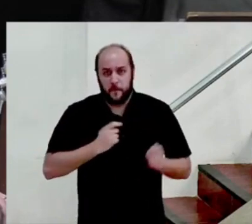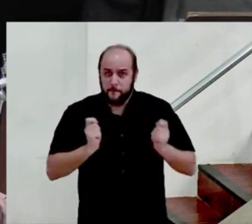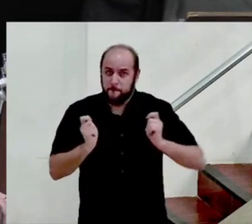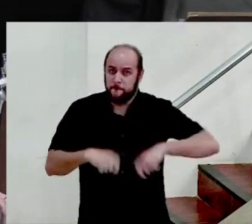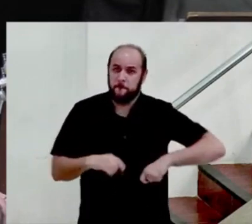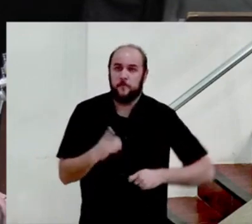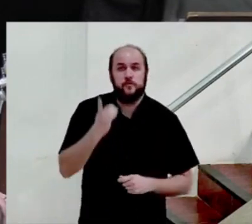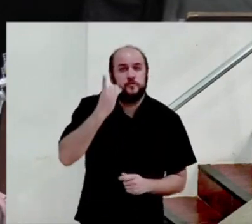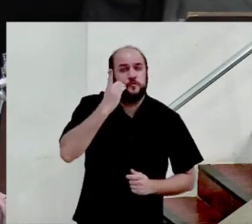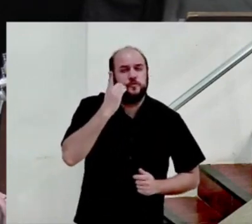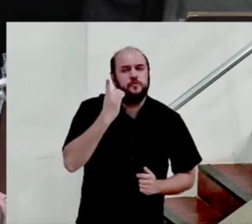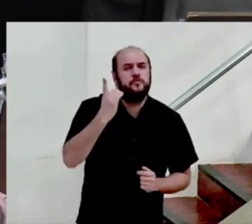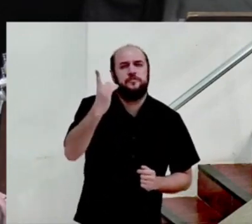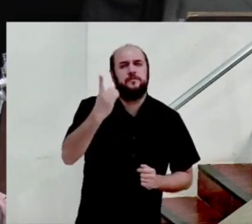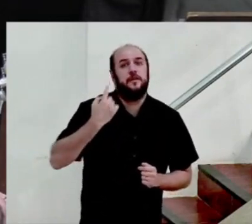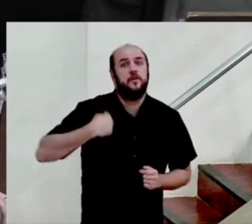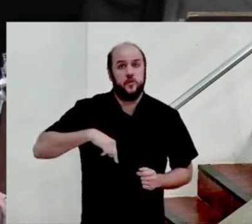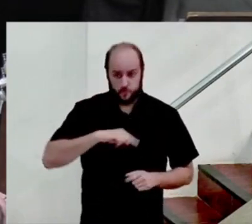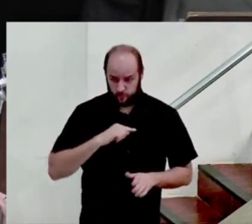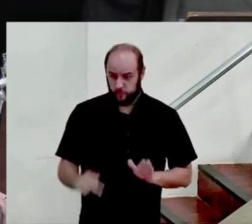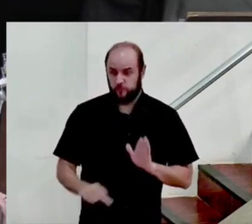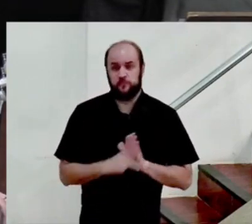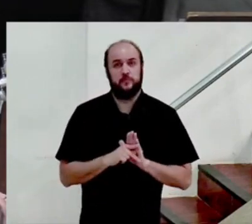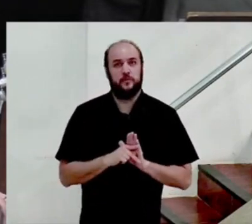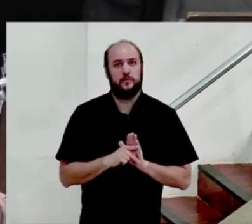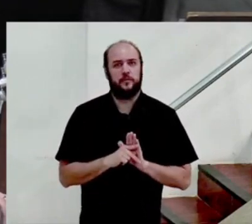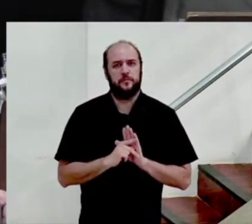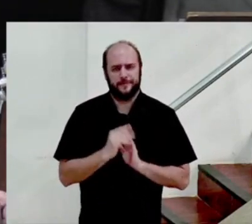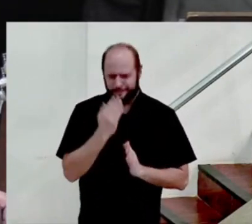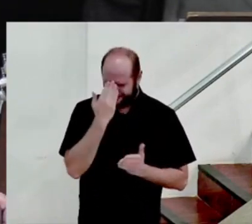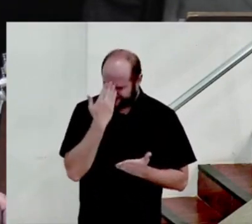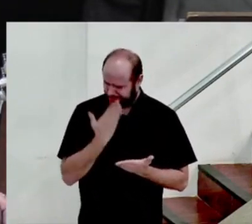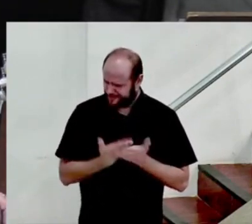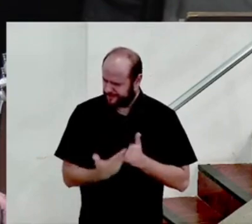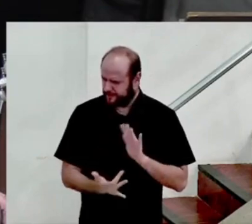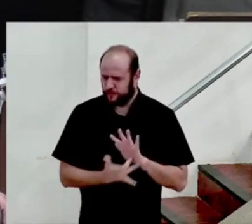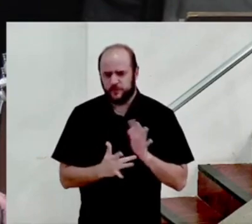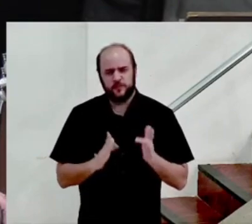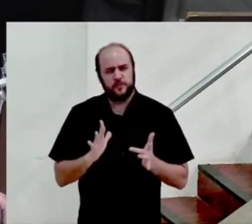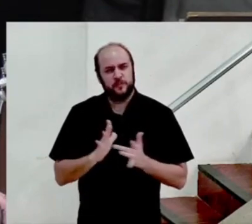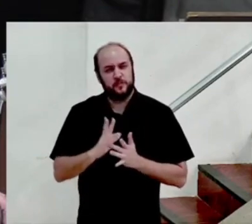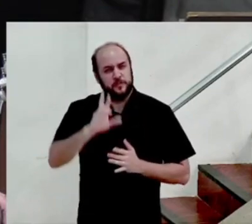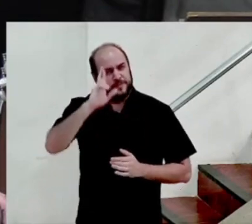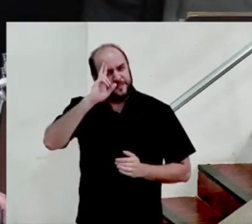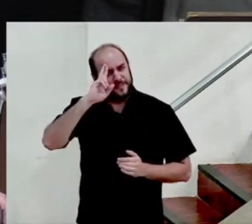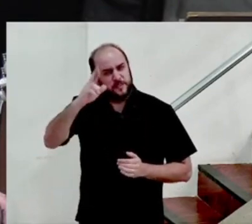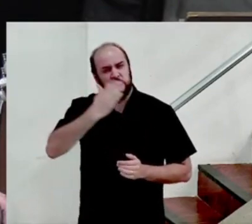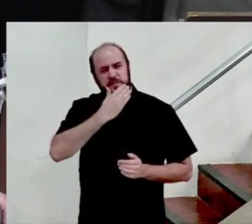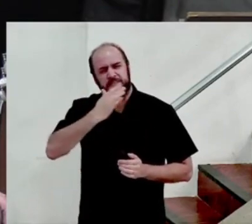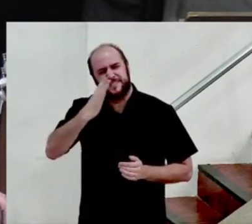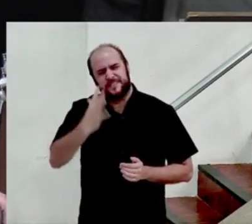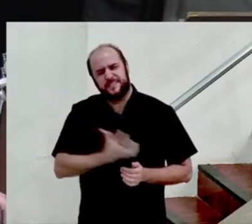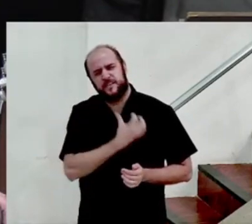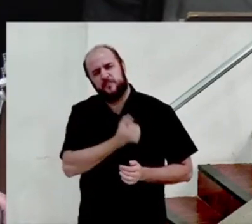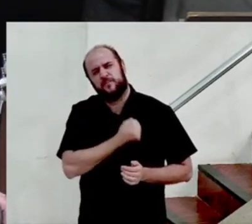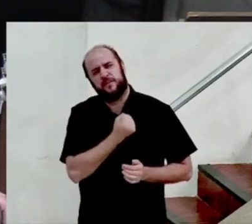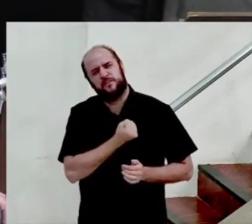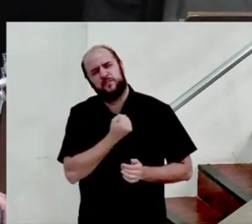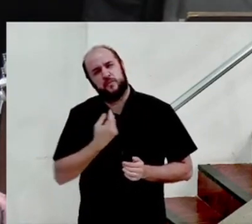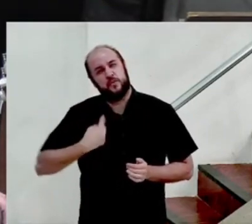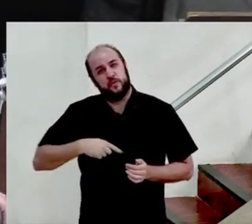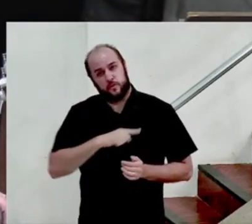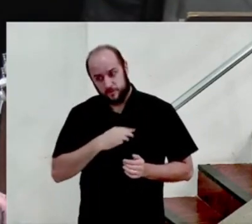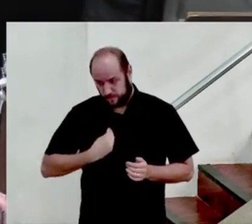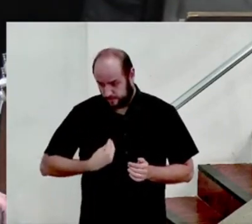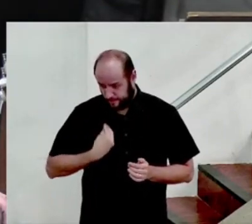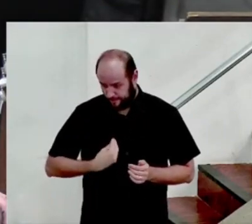dia, nós mesmos, quando cremos em Cristo Jesus como Senhor e Salvador de nossa